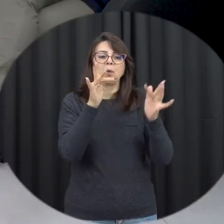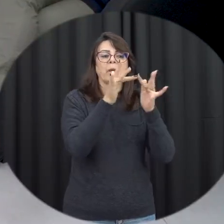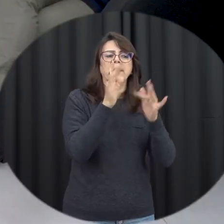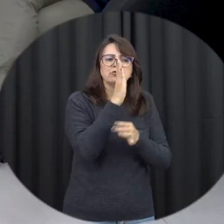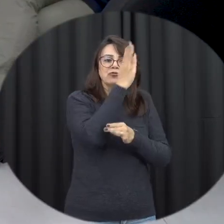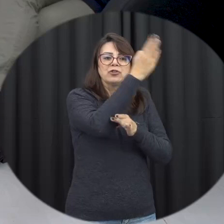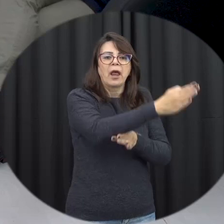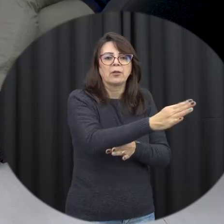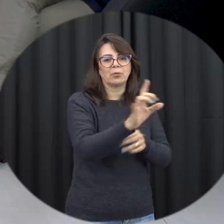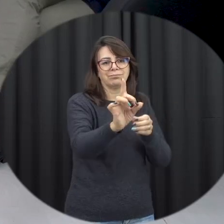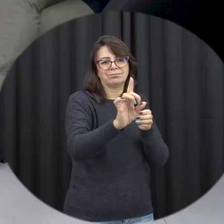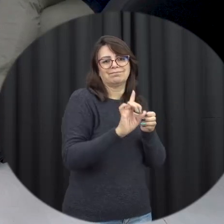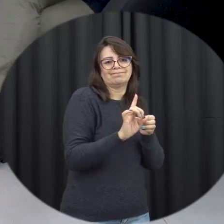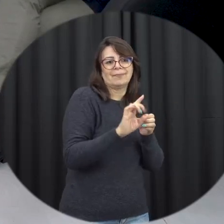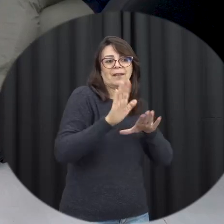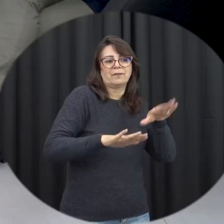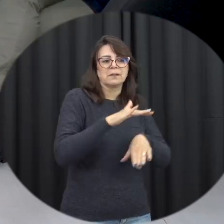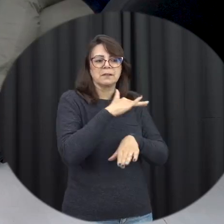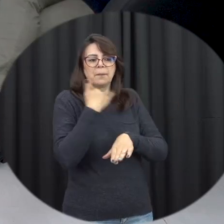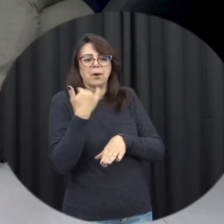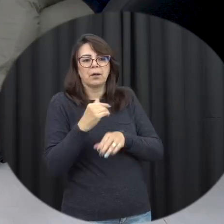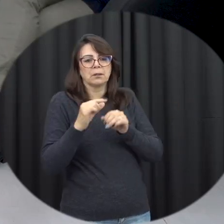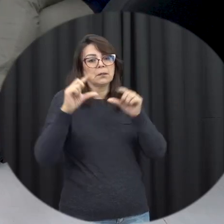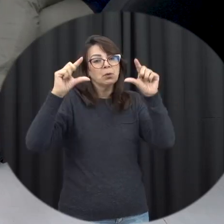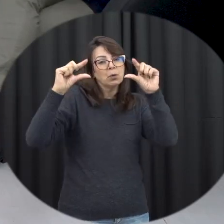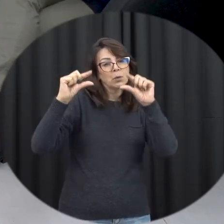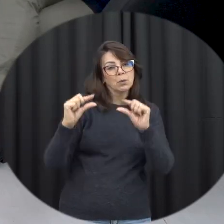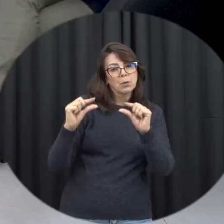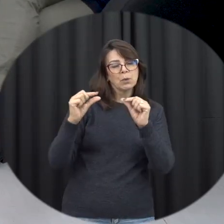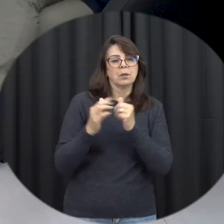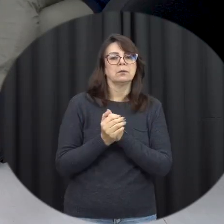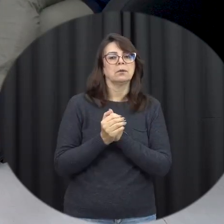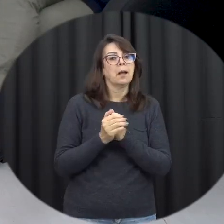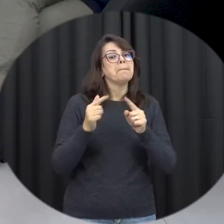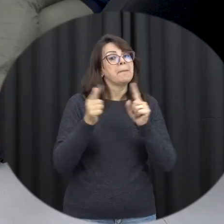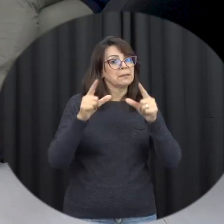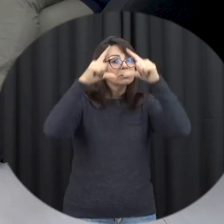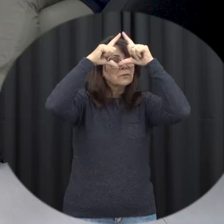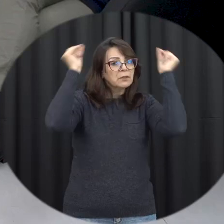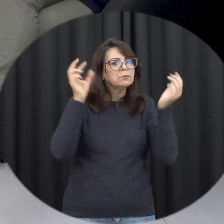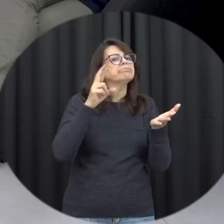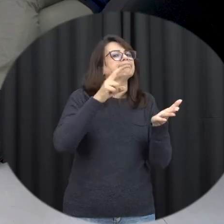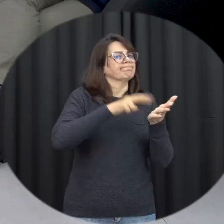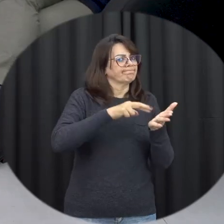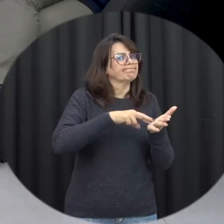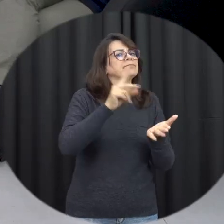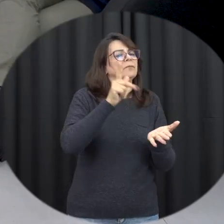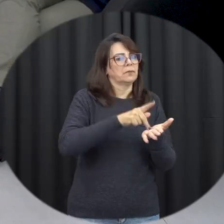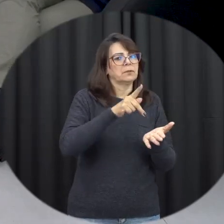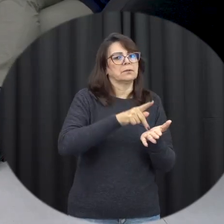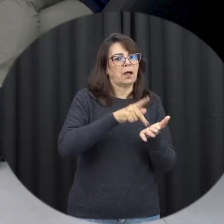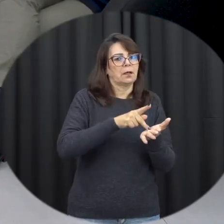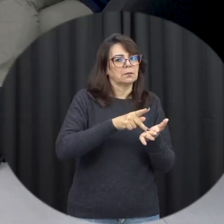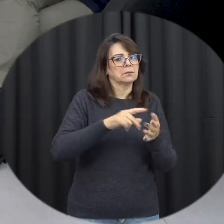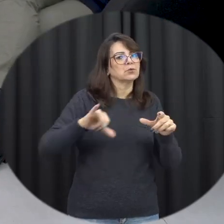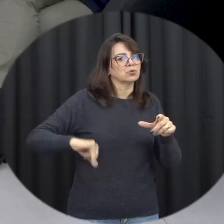não tiveram contato direto com o paciente, talvez a mortalidade não ficou tão alta, né? Já o enfermeiro, realmente, ele pode